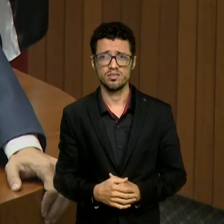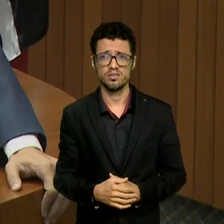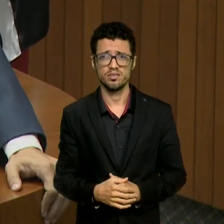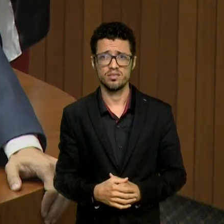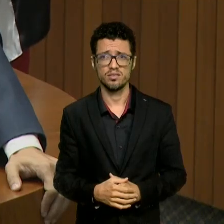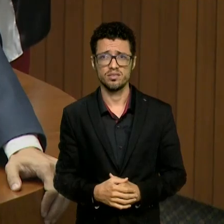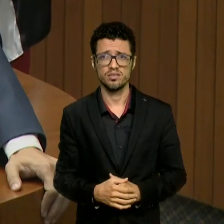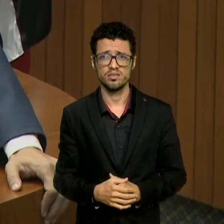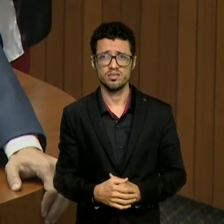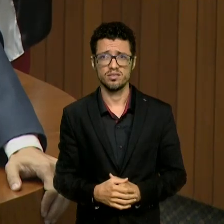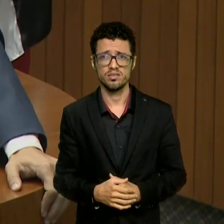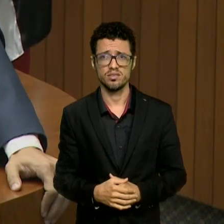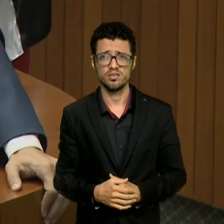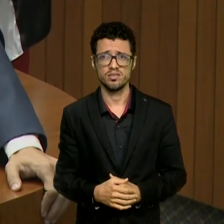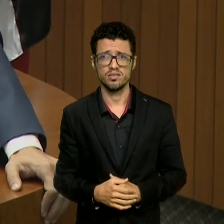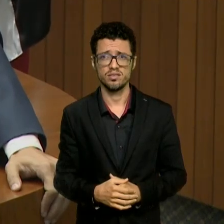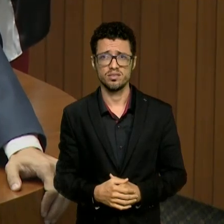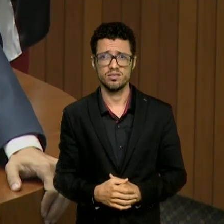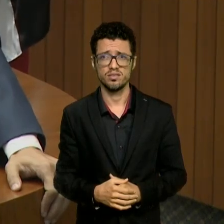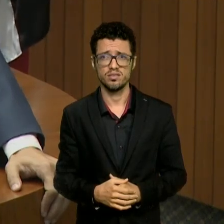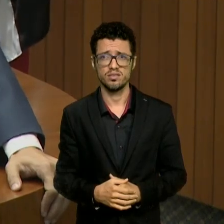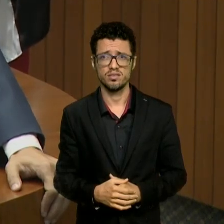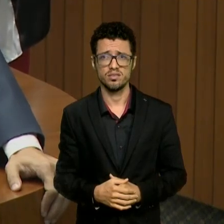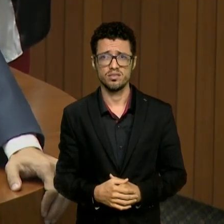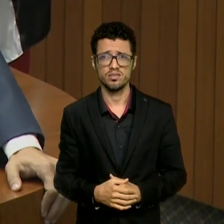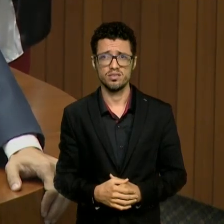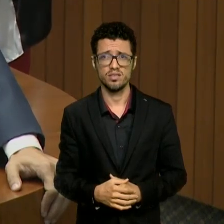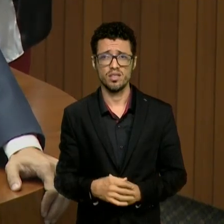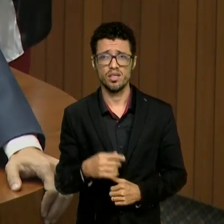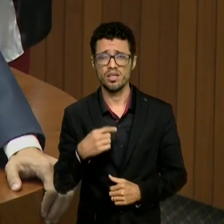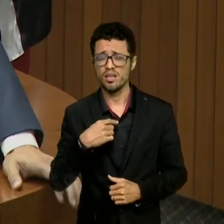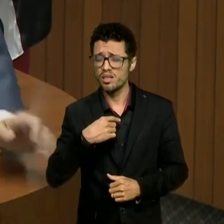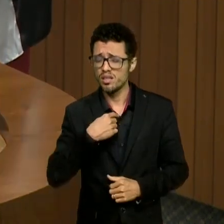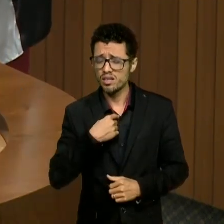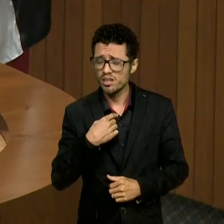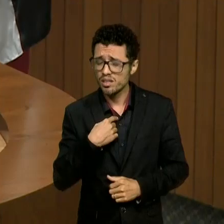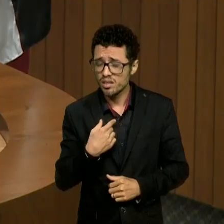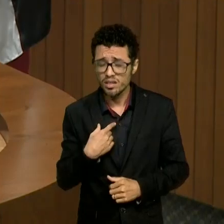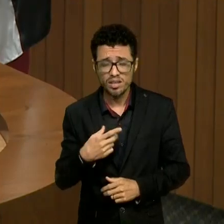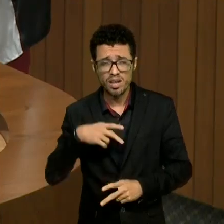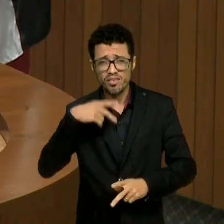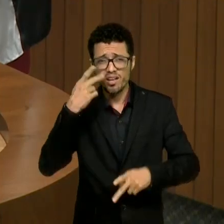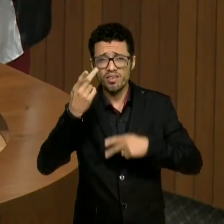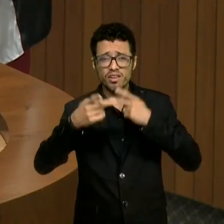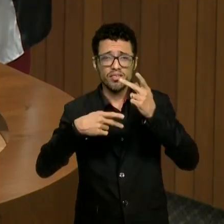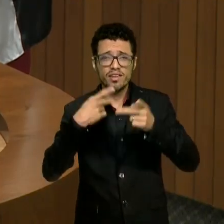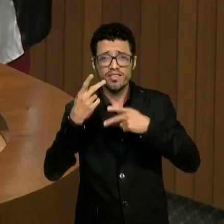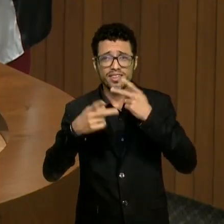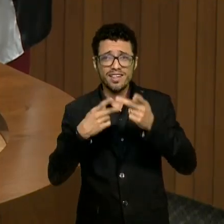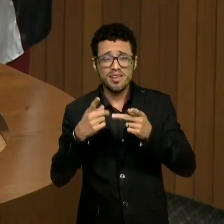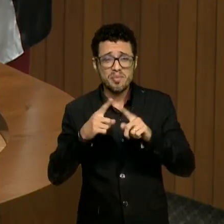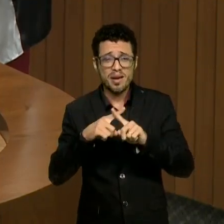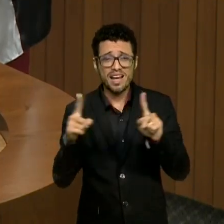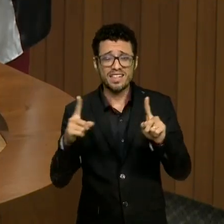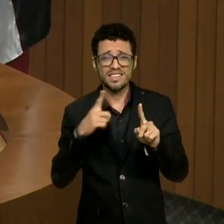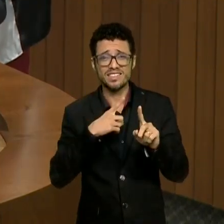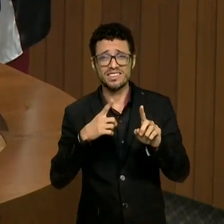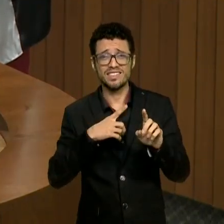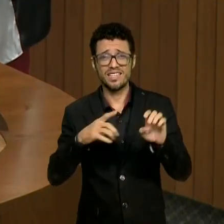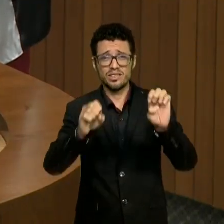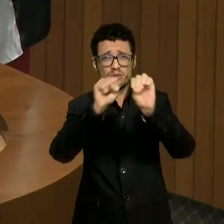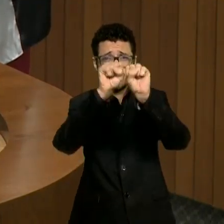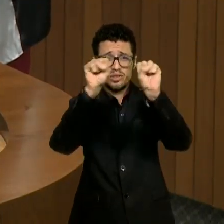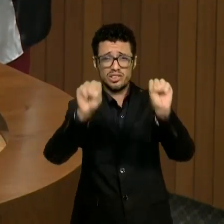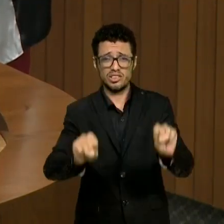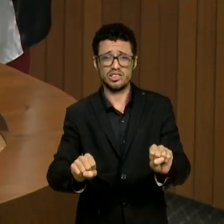Um minuto para concluir isso, doutor. Um microfone... Ah, eu sou apenas uma voz dissonante, porque se criou uma estrutura de comunicação que pagaram